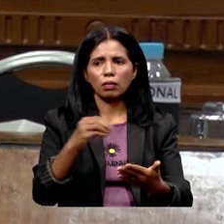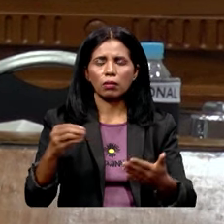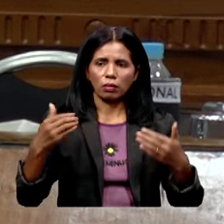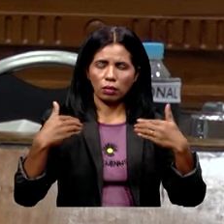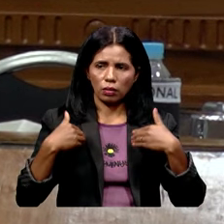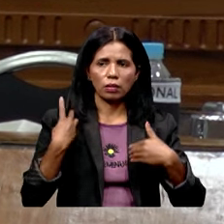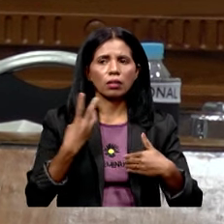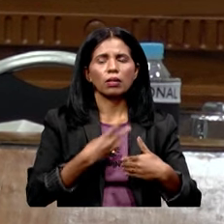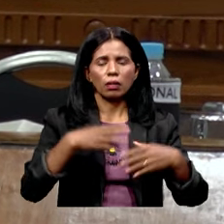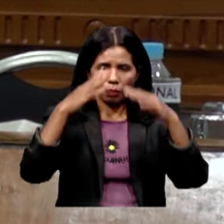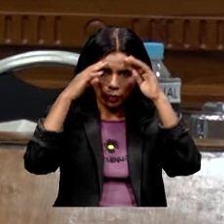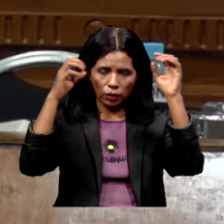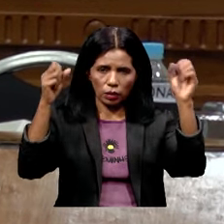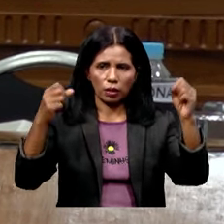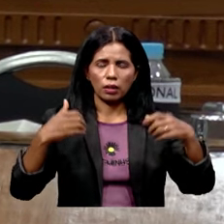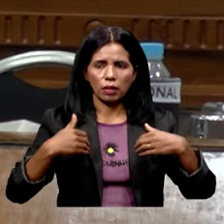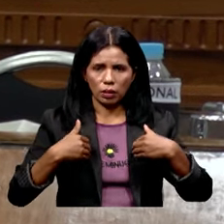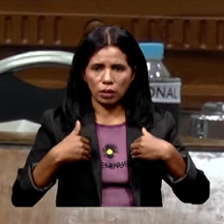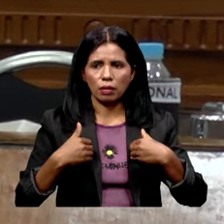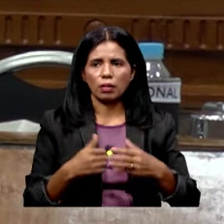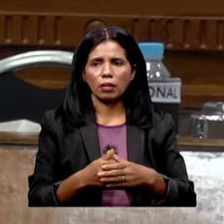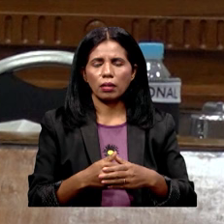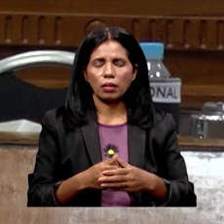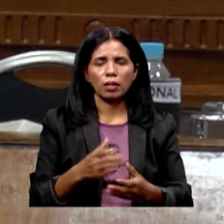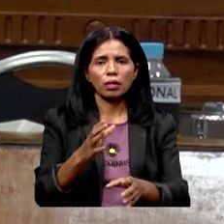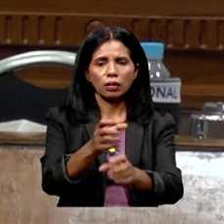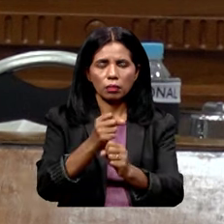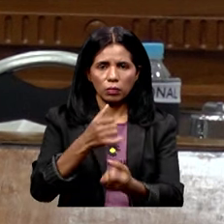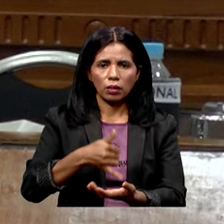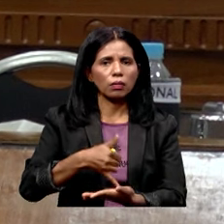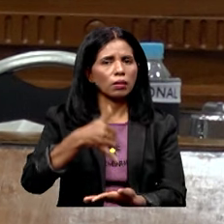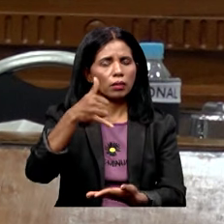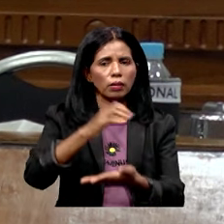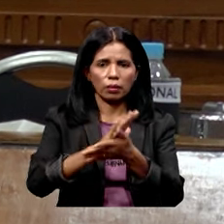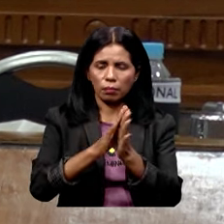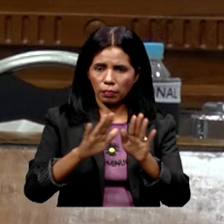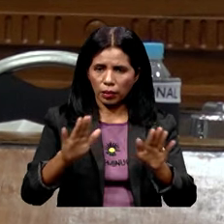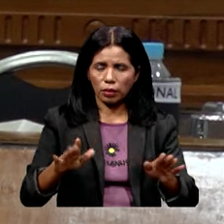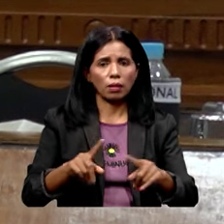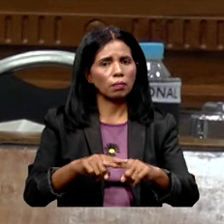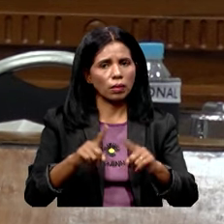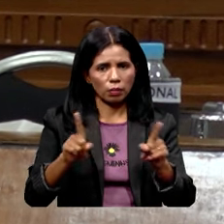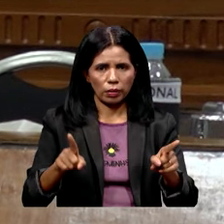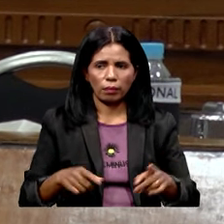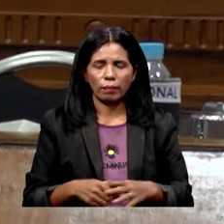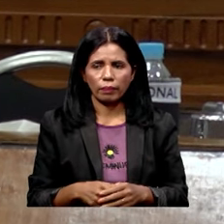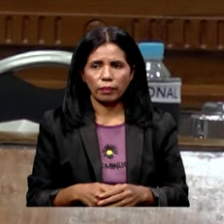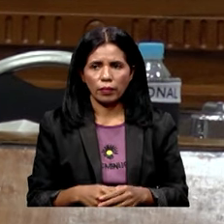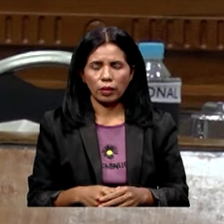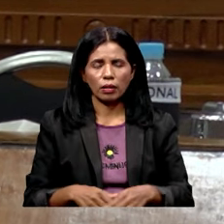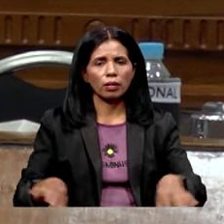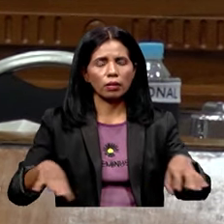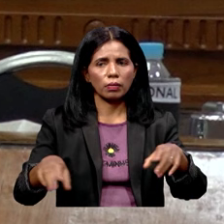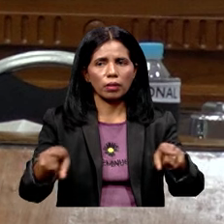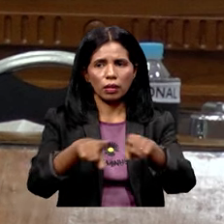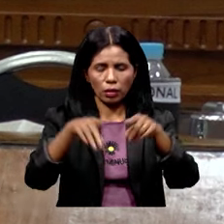e tene presidente maka e haduni prêmio Nobel da Paz mai be nia função